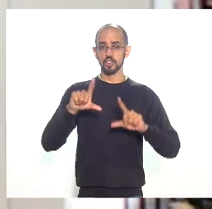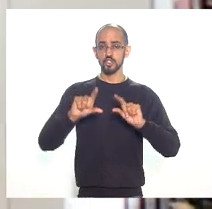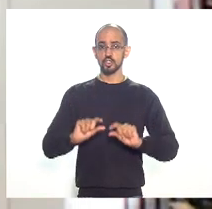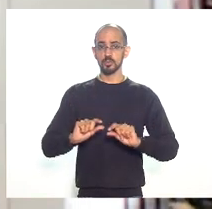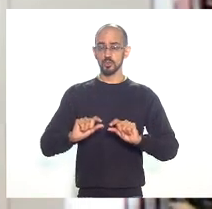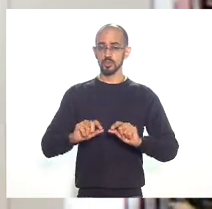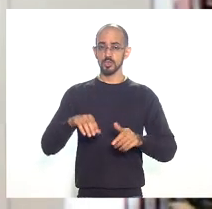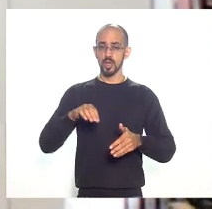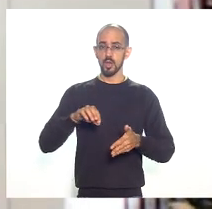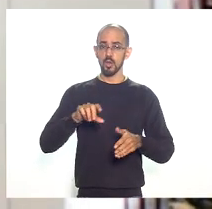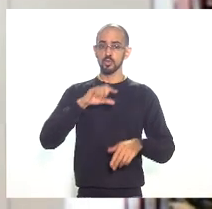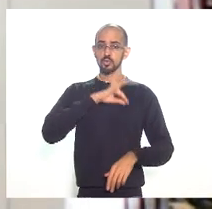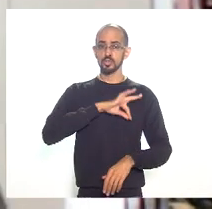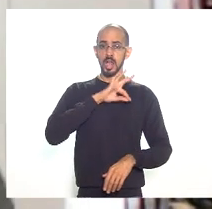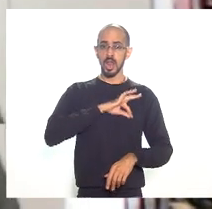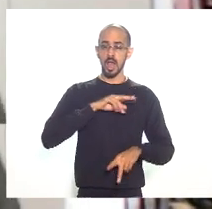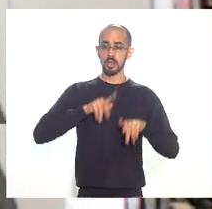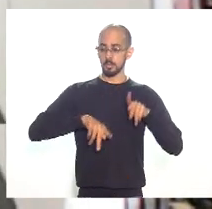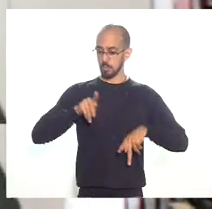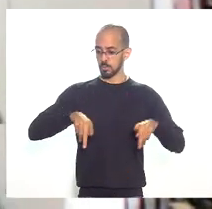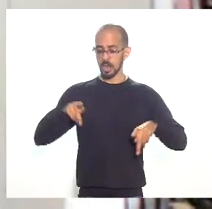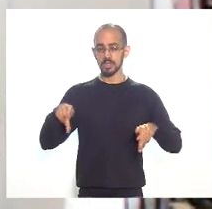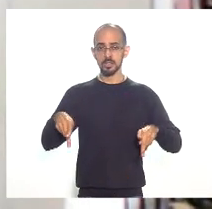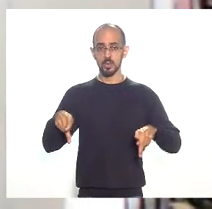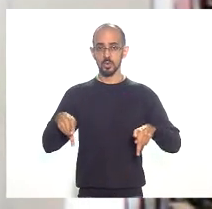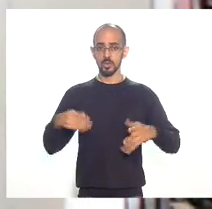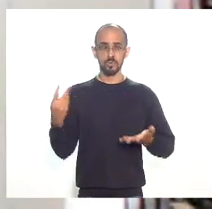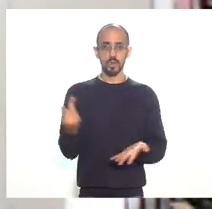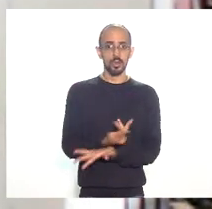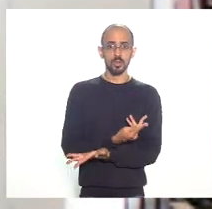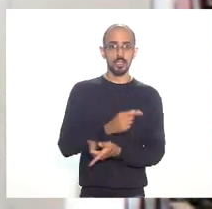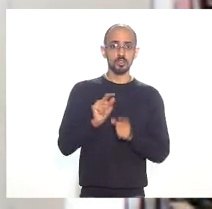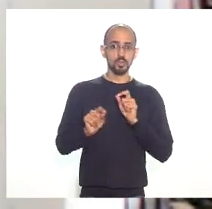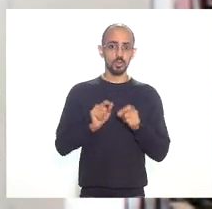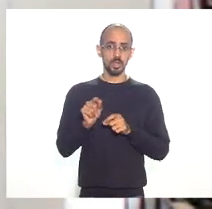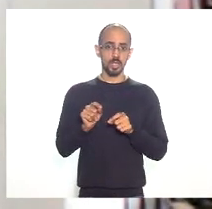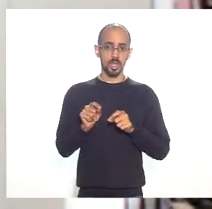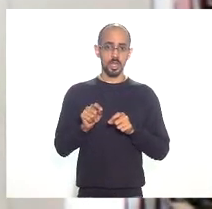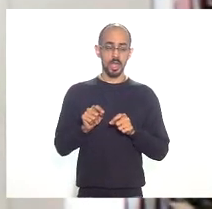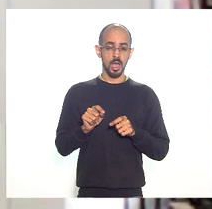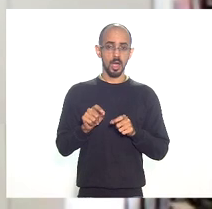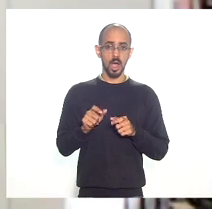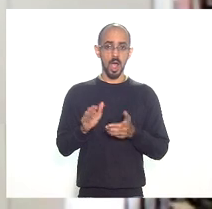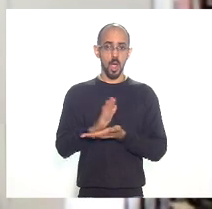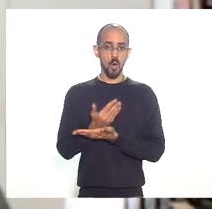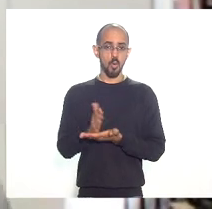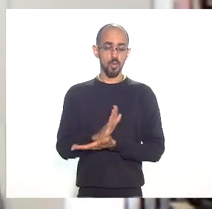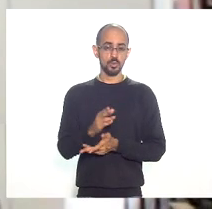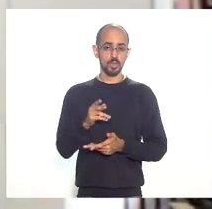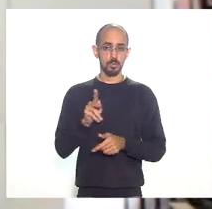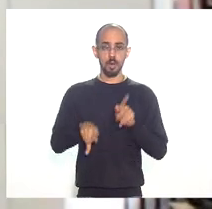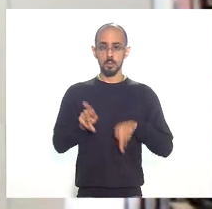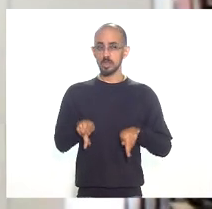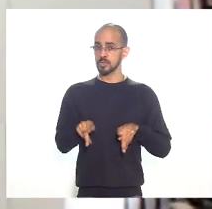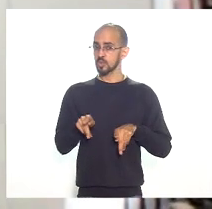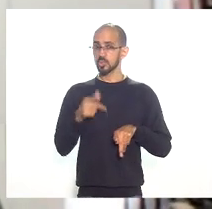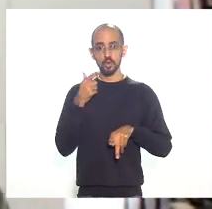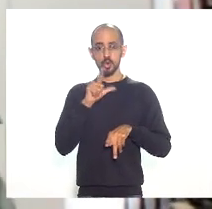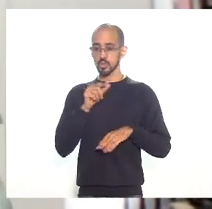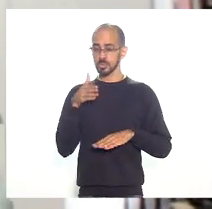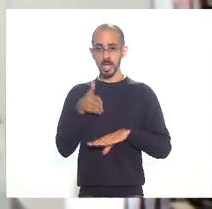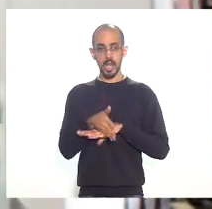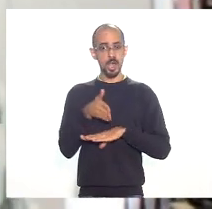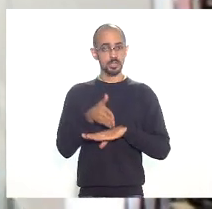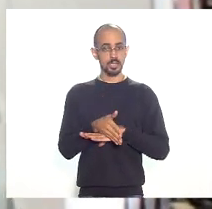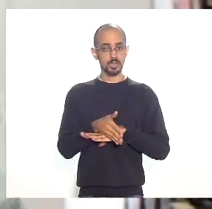perda salarial da população é que uma parte das pessoas não vai poder mais acessar a justiça mesmo